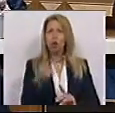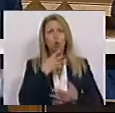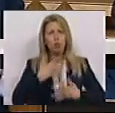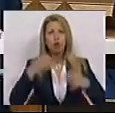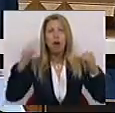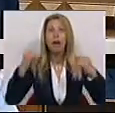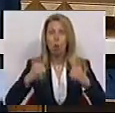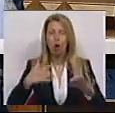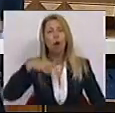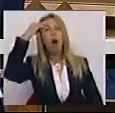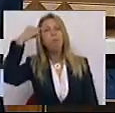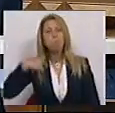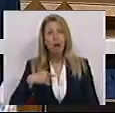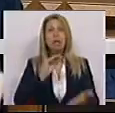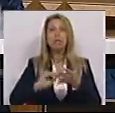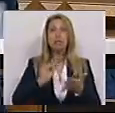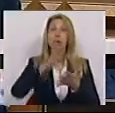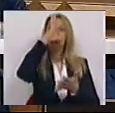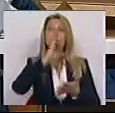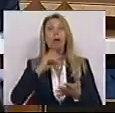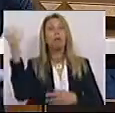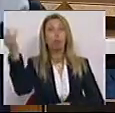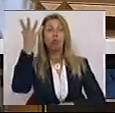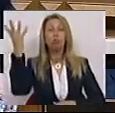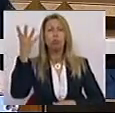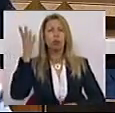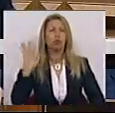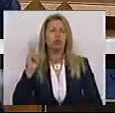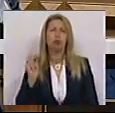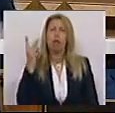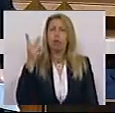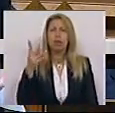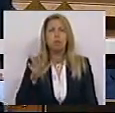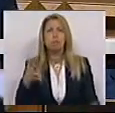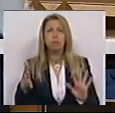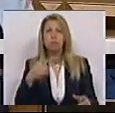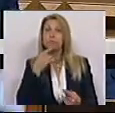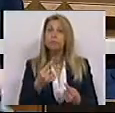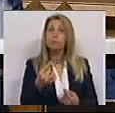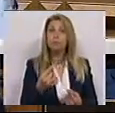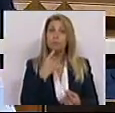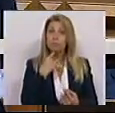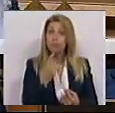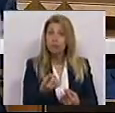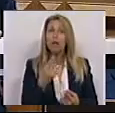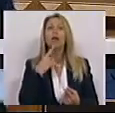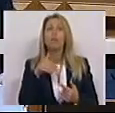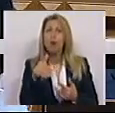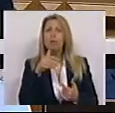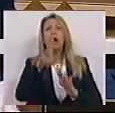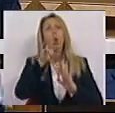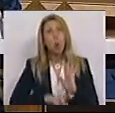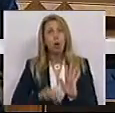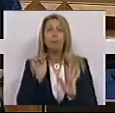que o Secretário de Estado da Cultura tem estado há coisa de 2 anos a anunciar que vai regulamentar esta